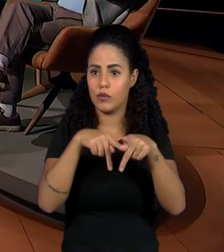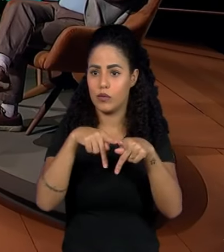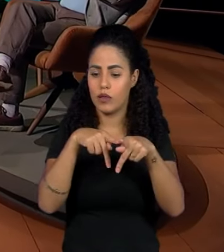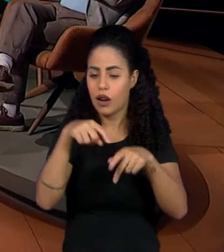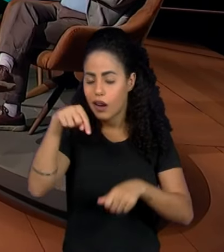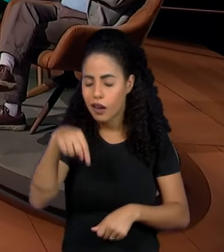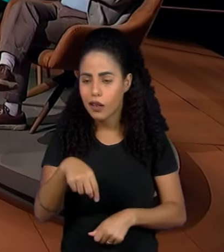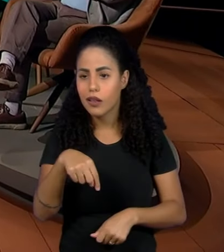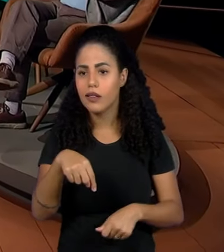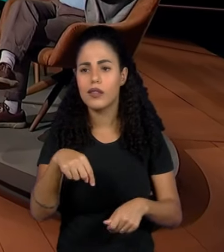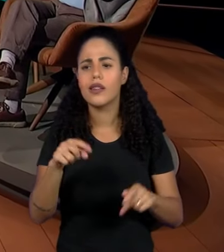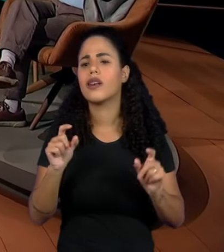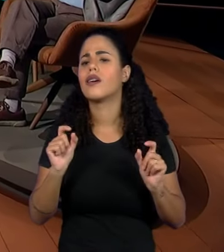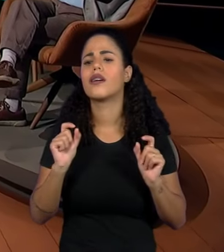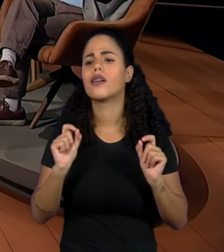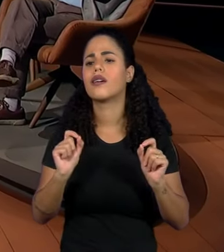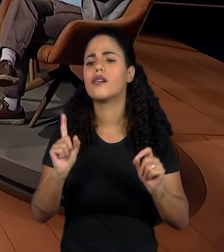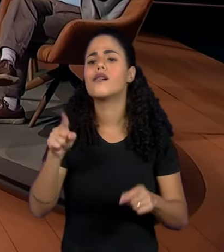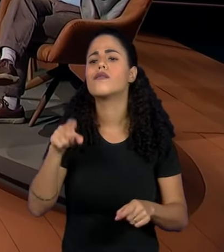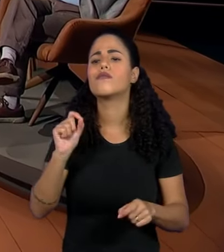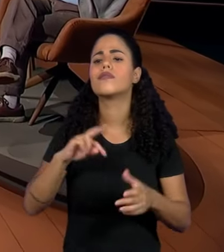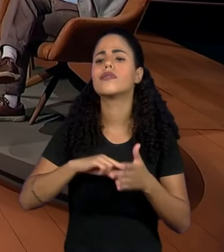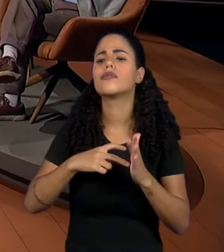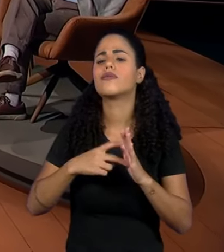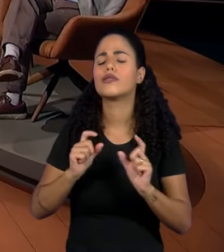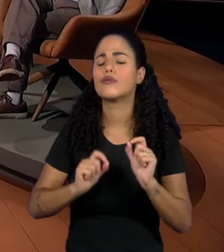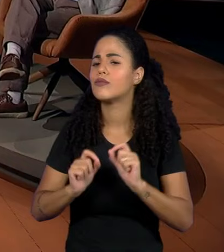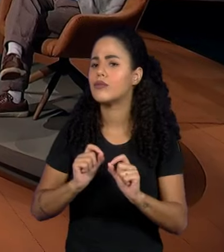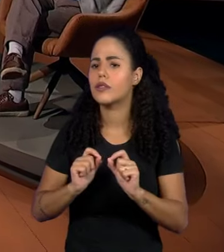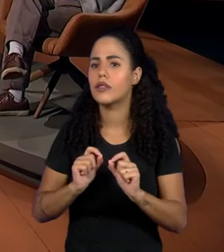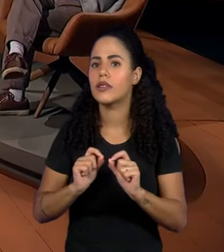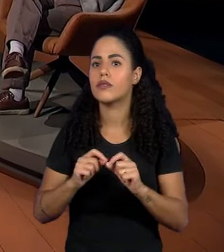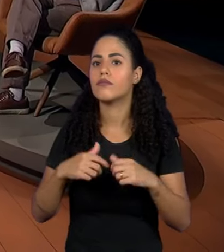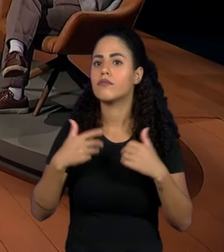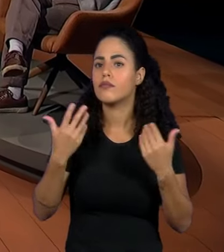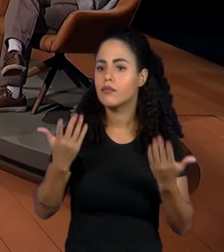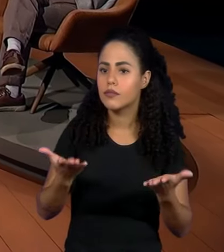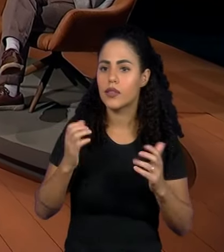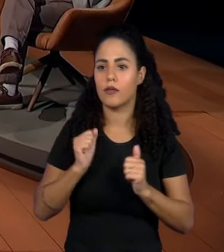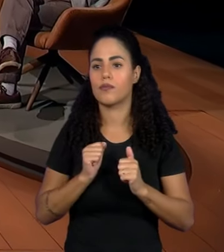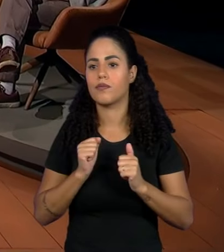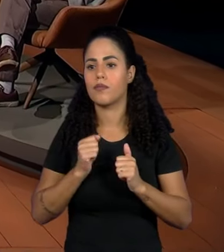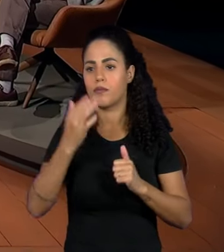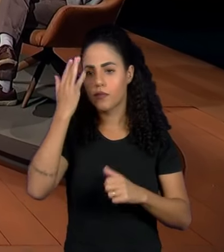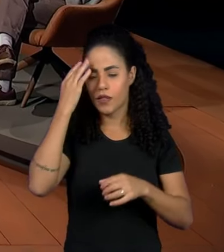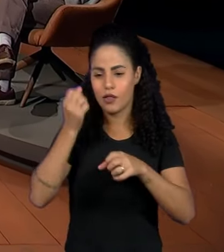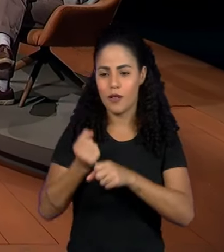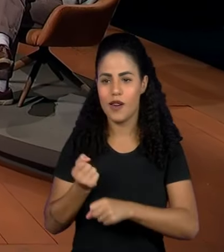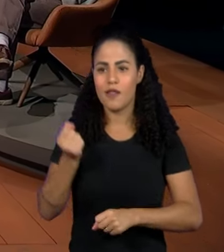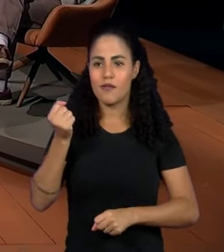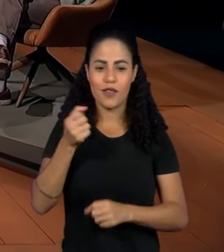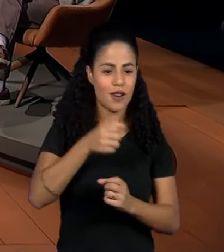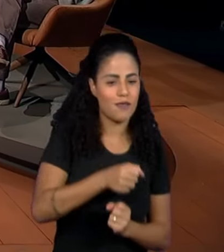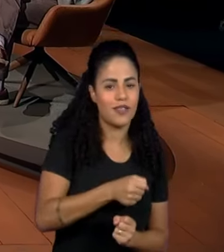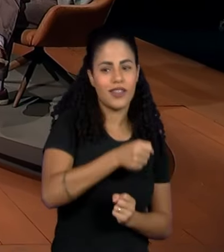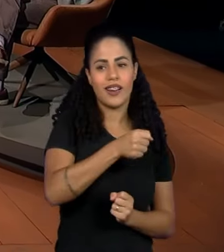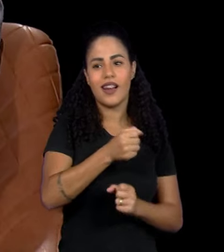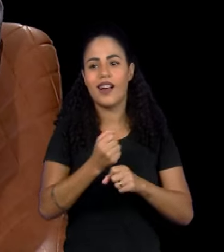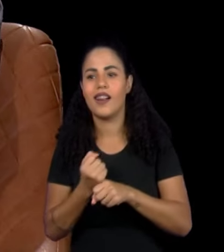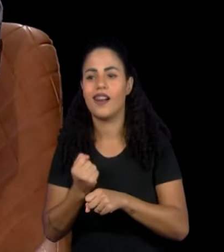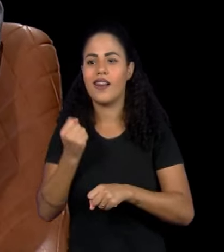é justamente através de um passista de frevo, né? Através, por exemplo,